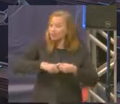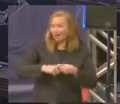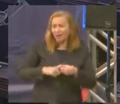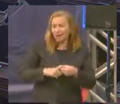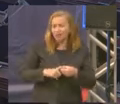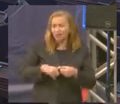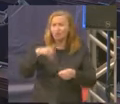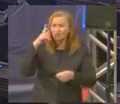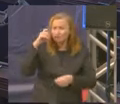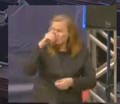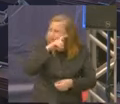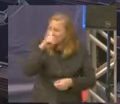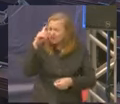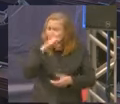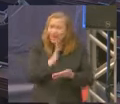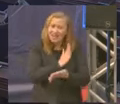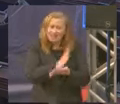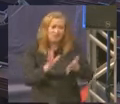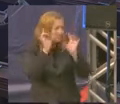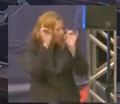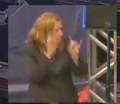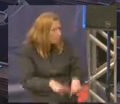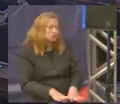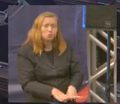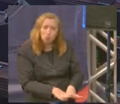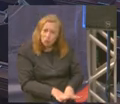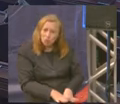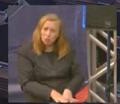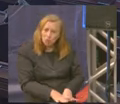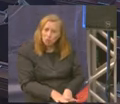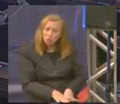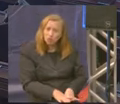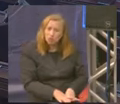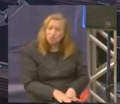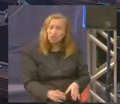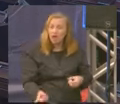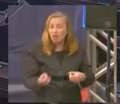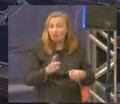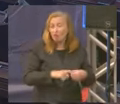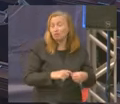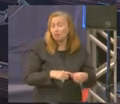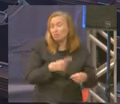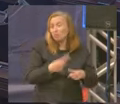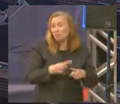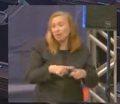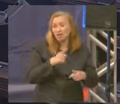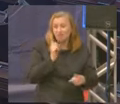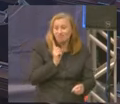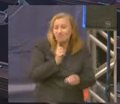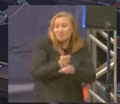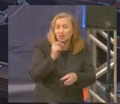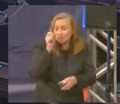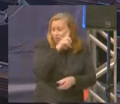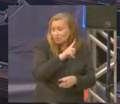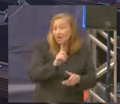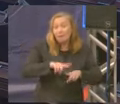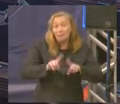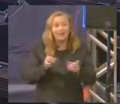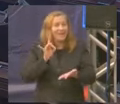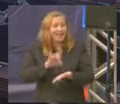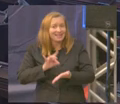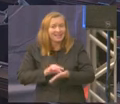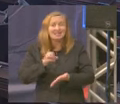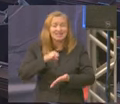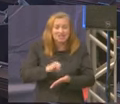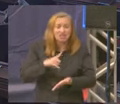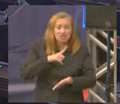muitas dificuldades, às vezes abandonam essa segunda volta, porque eles encontram muitas dificuldades. Quando, na realidade, se nós